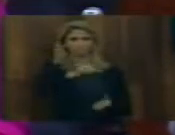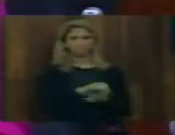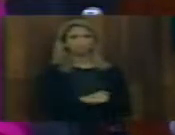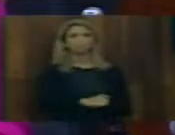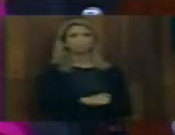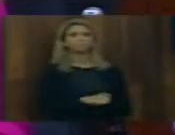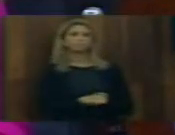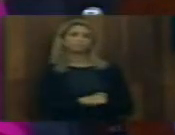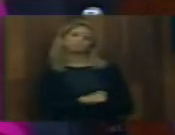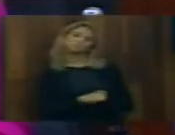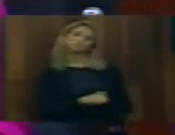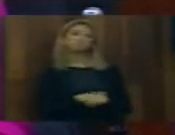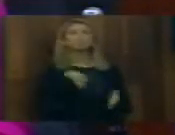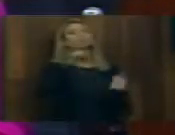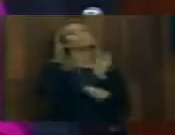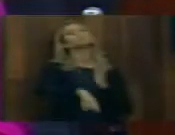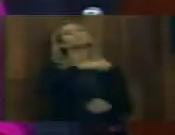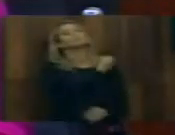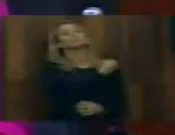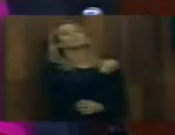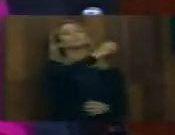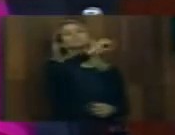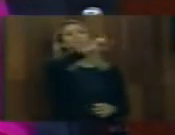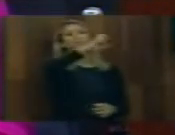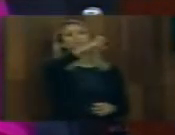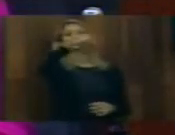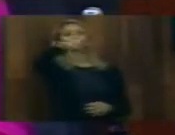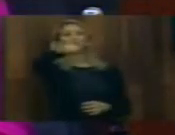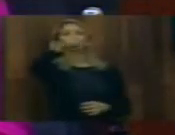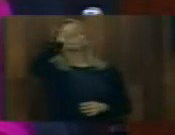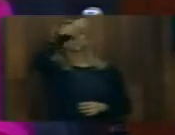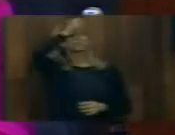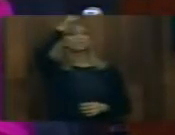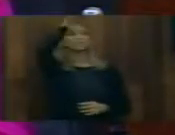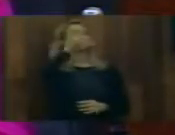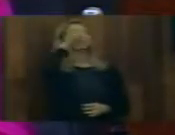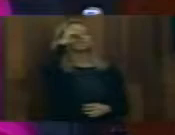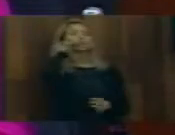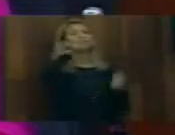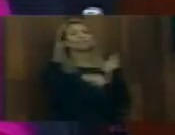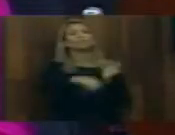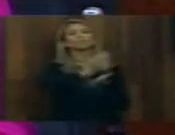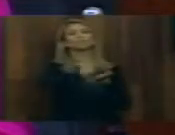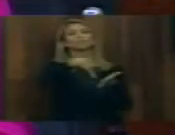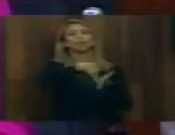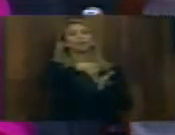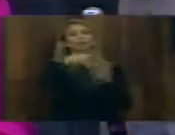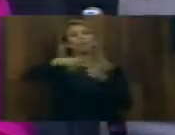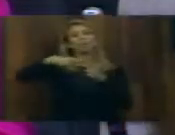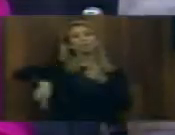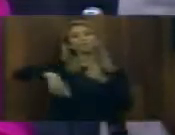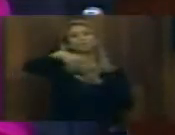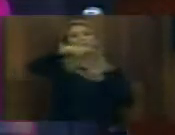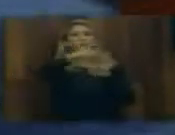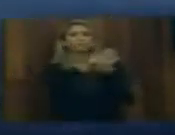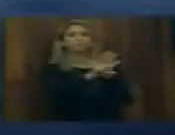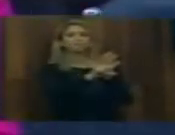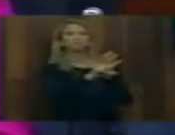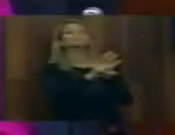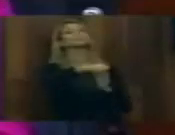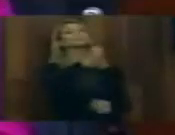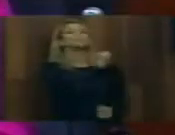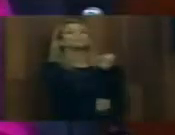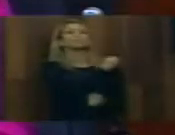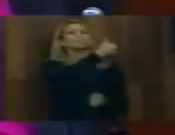216/2019. Veto 0059/2019, Adriano Guilherme de Teves Moreno. Veto total oposto ao projeto de lei número